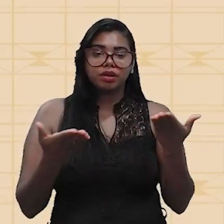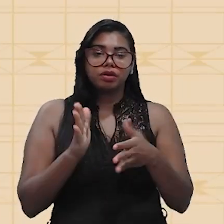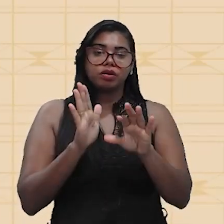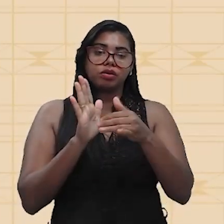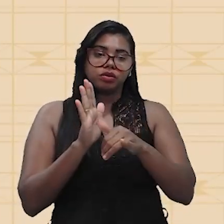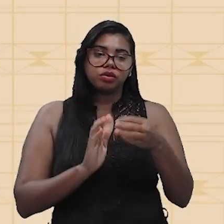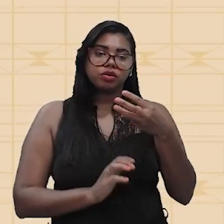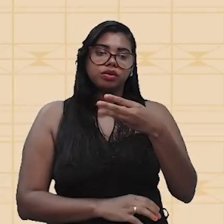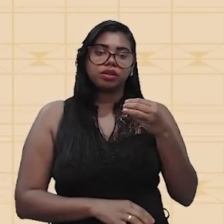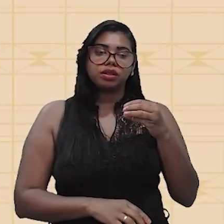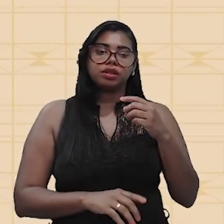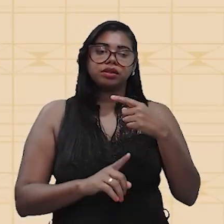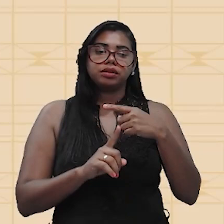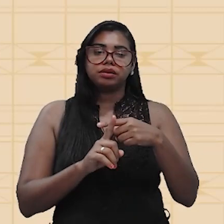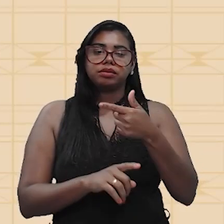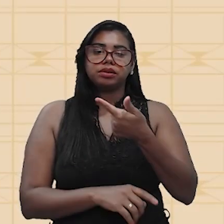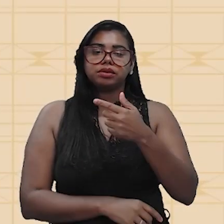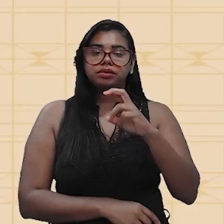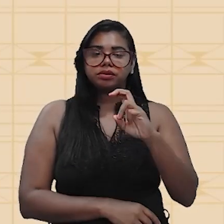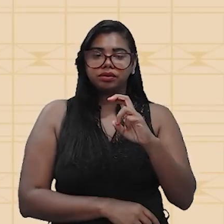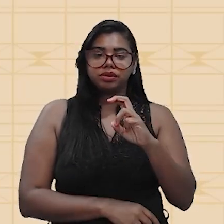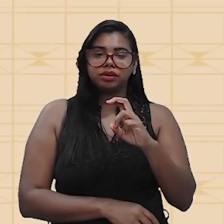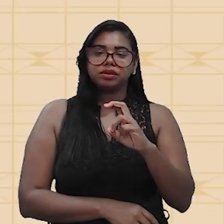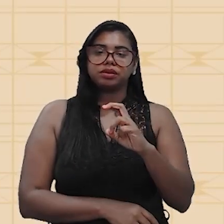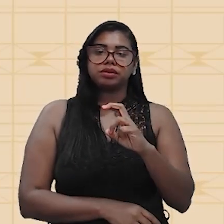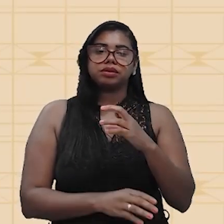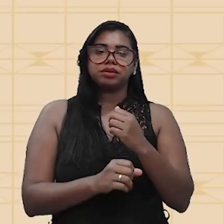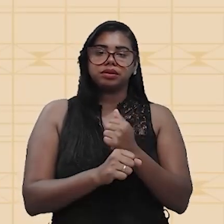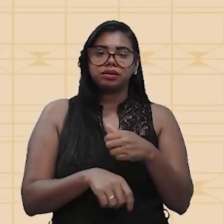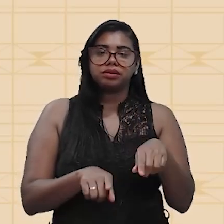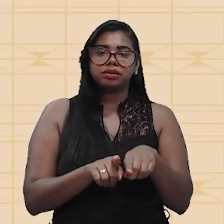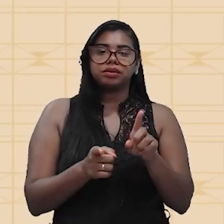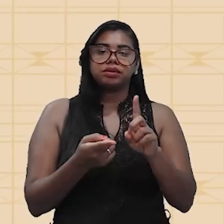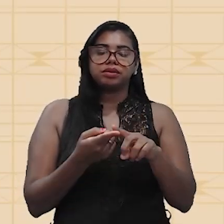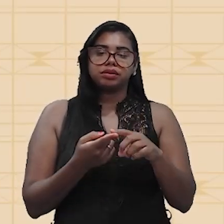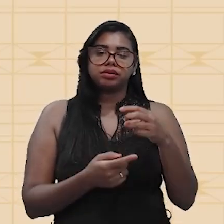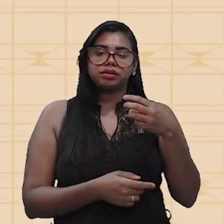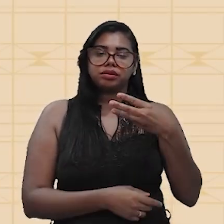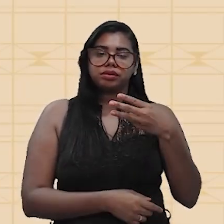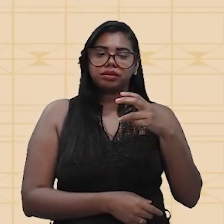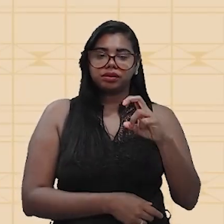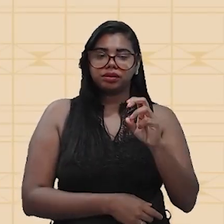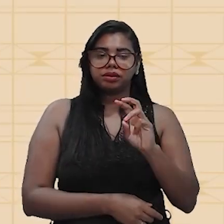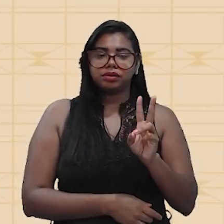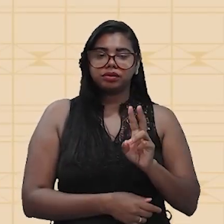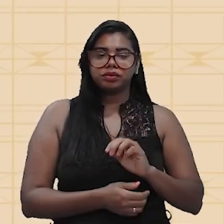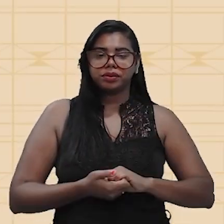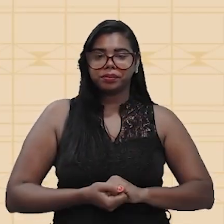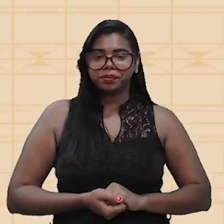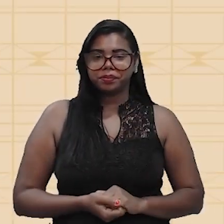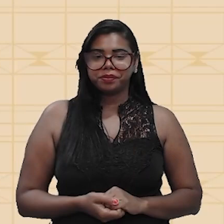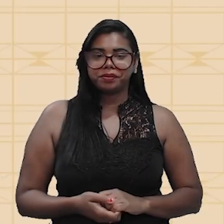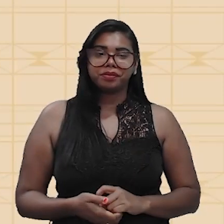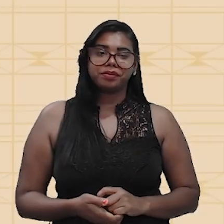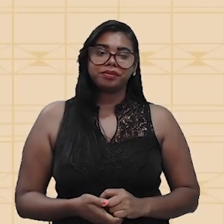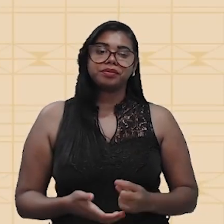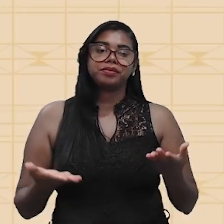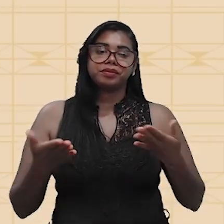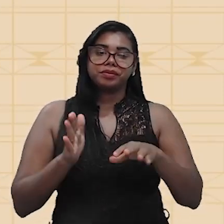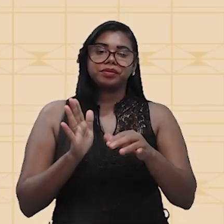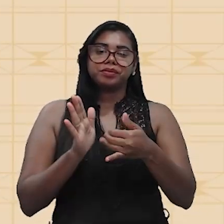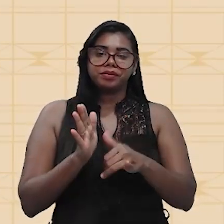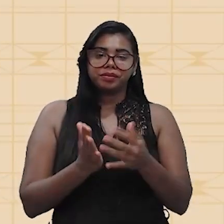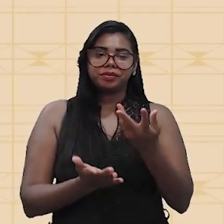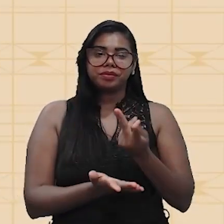25, e subtrair pela soma dos receptores, ficando 35 volts. Agora que você achou o gerador resultante, nós vamos